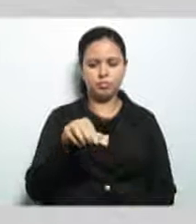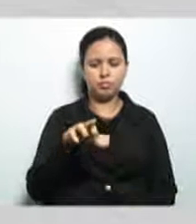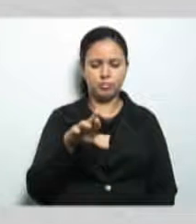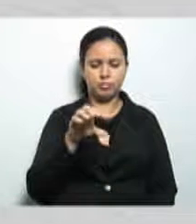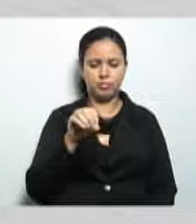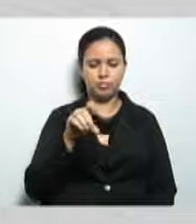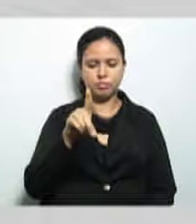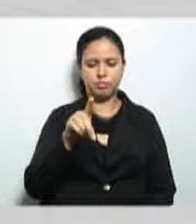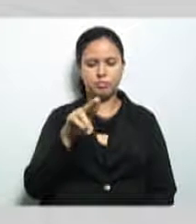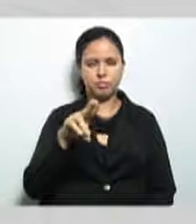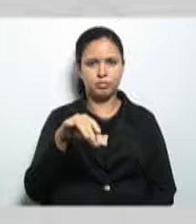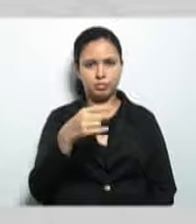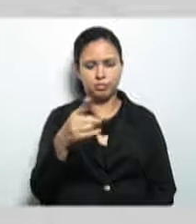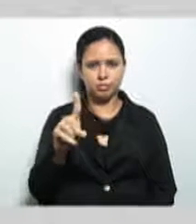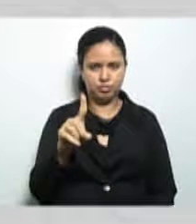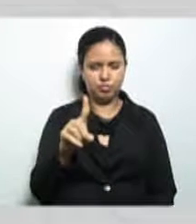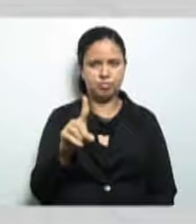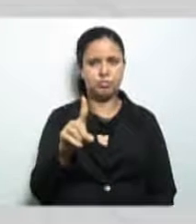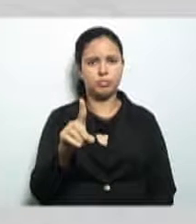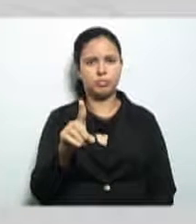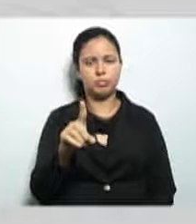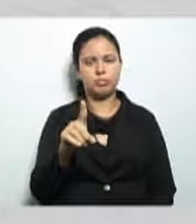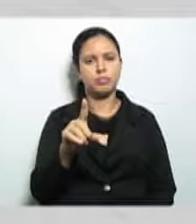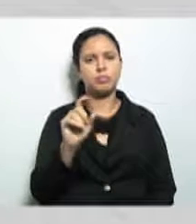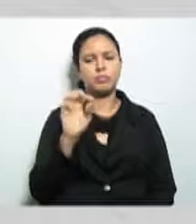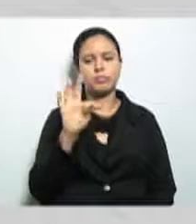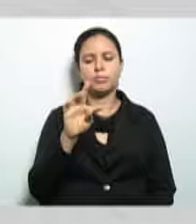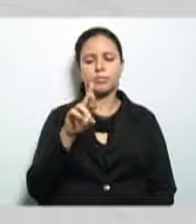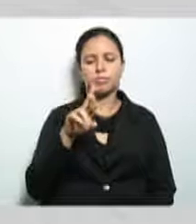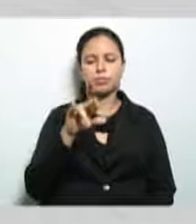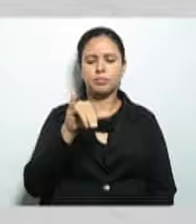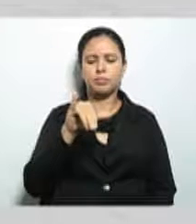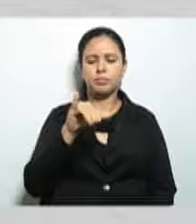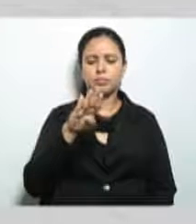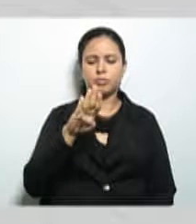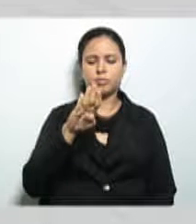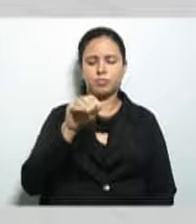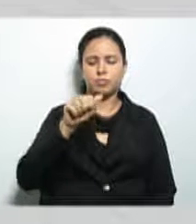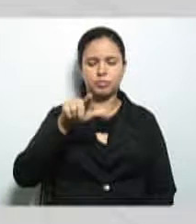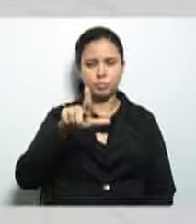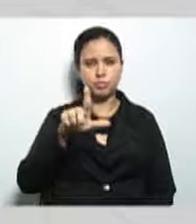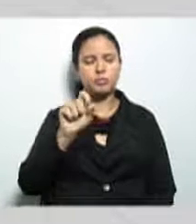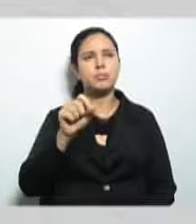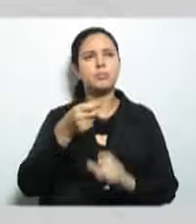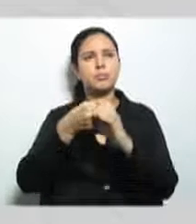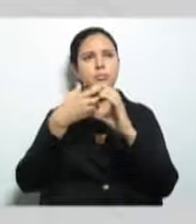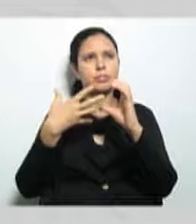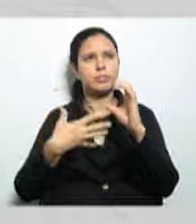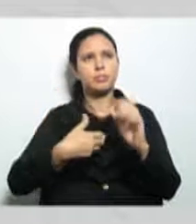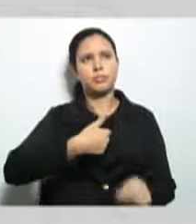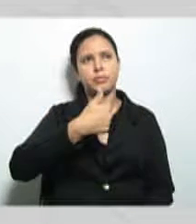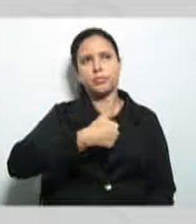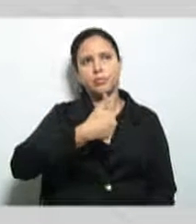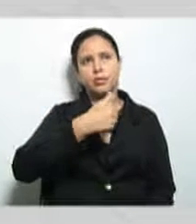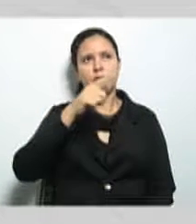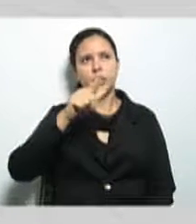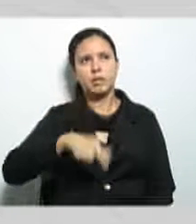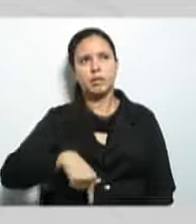produção tribal. Que características a gente pode lembrar? Primeiro, podemos lembrar que eles eram